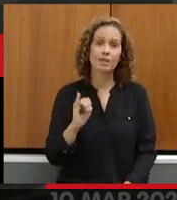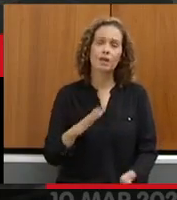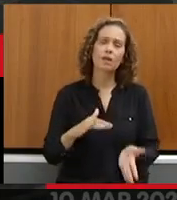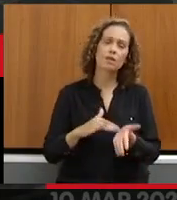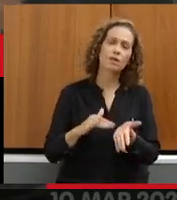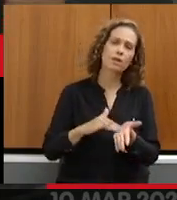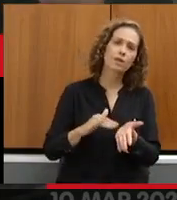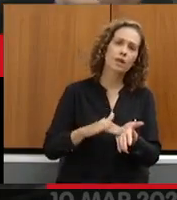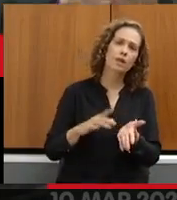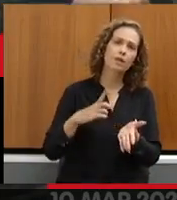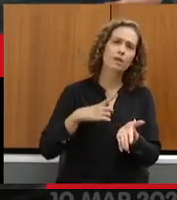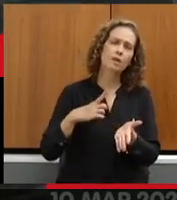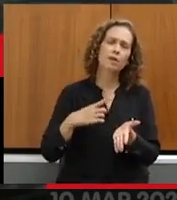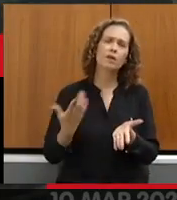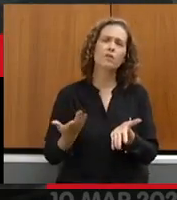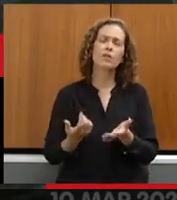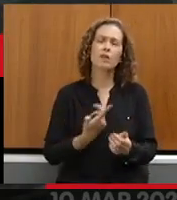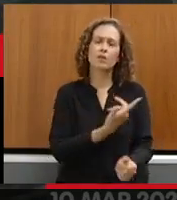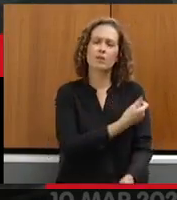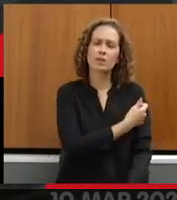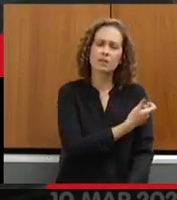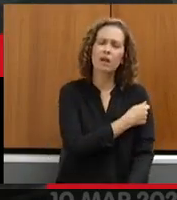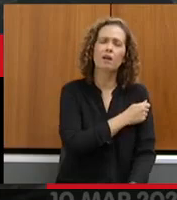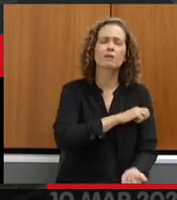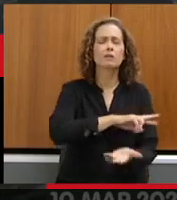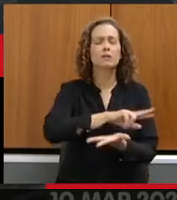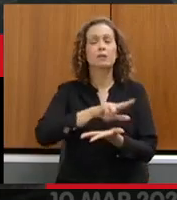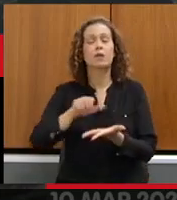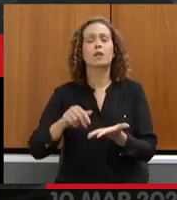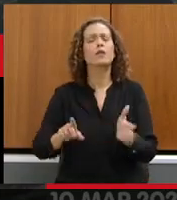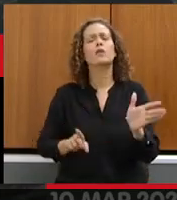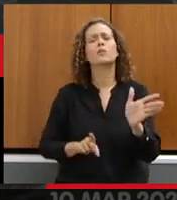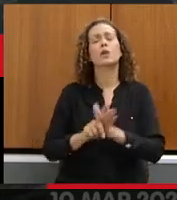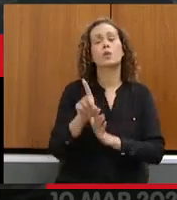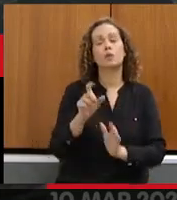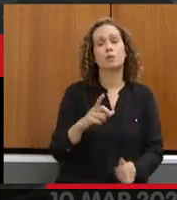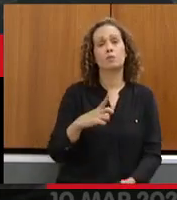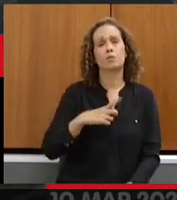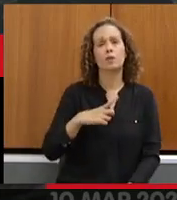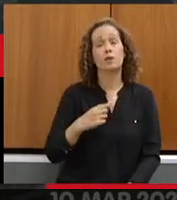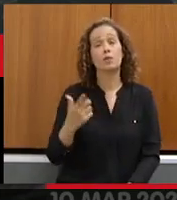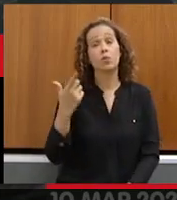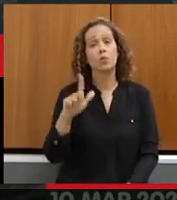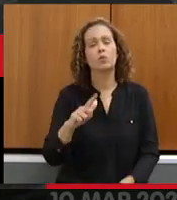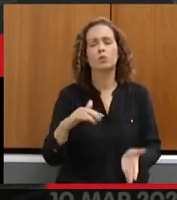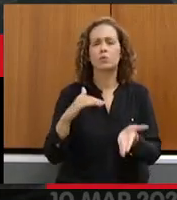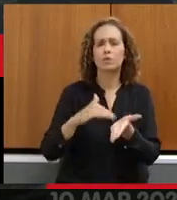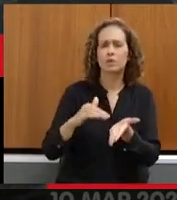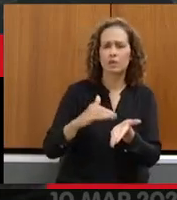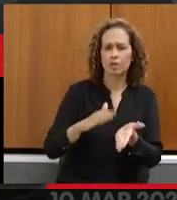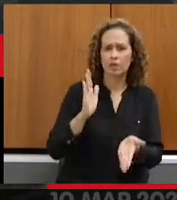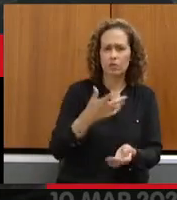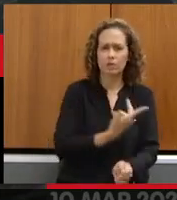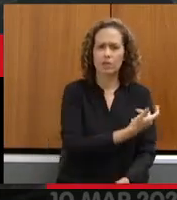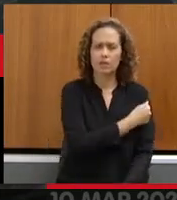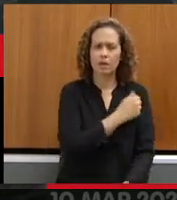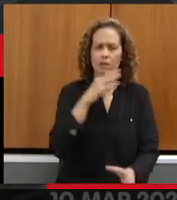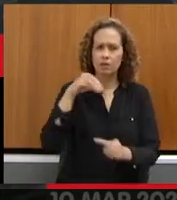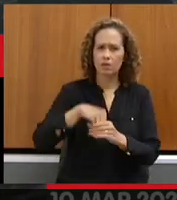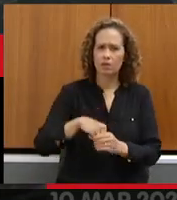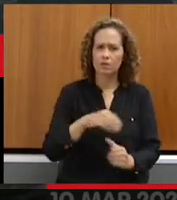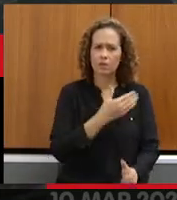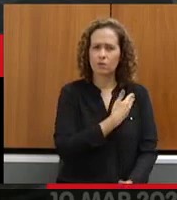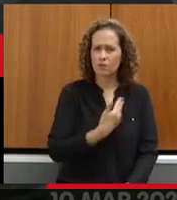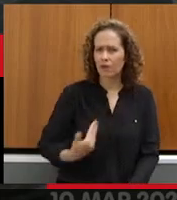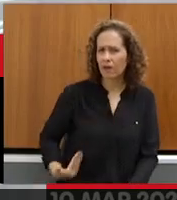secretário ou essa questão toda dessa vacinação só perguntar o seguinte algum outro secretário já foi vacinado dentro do governo